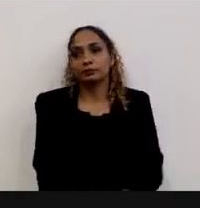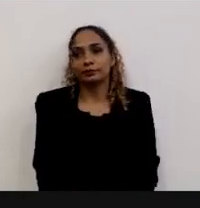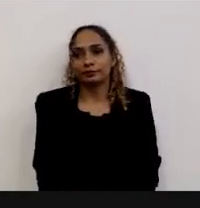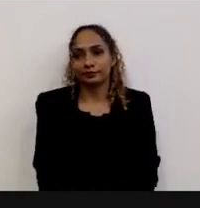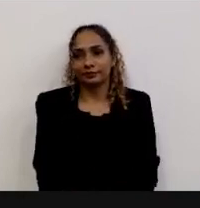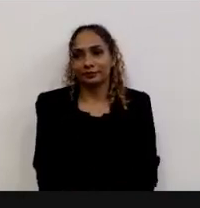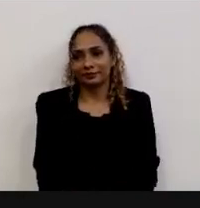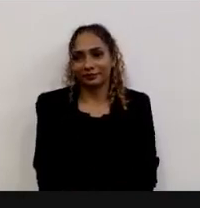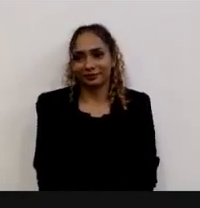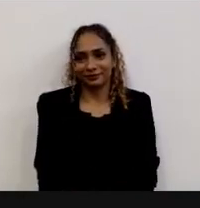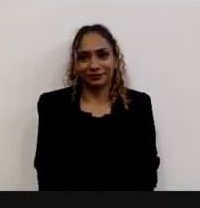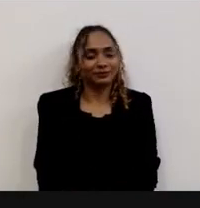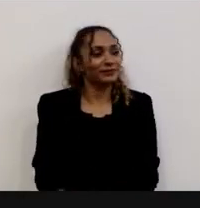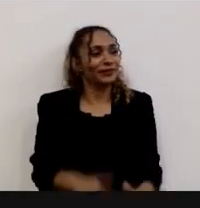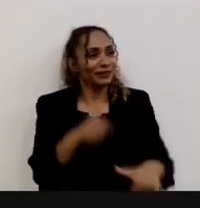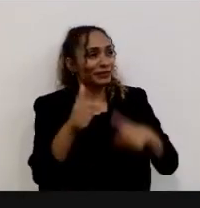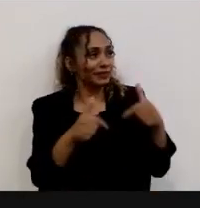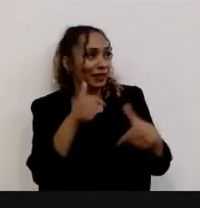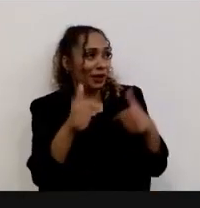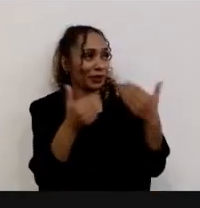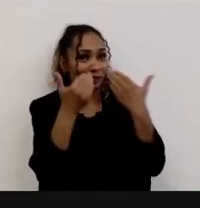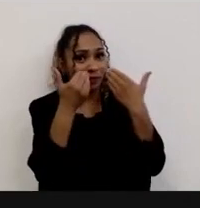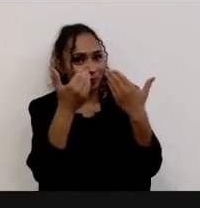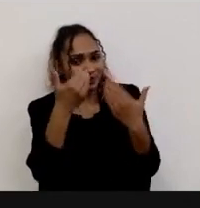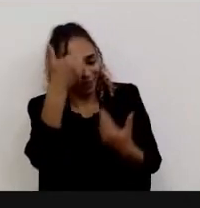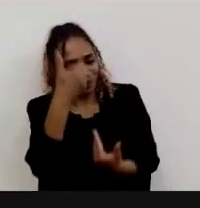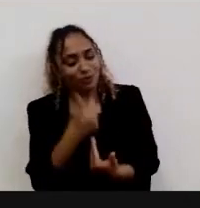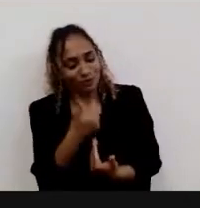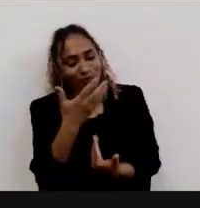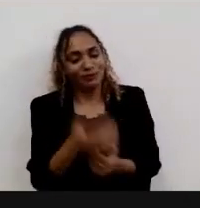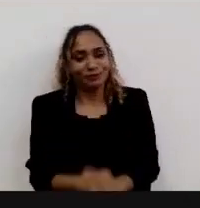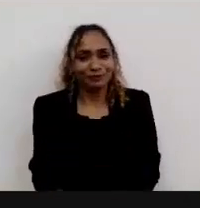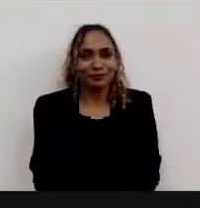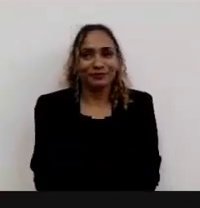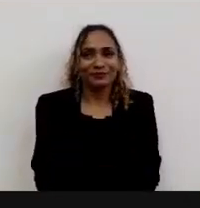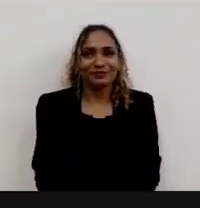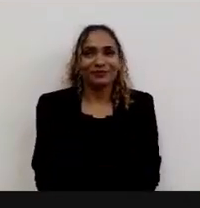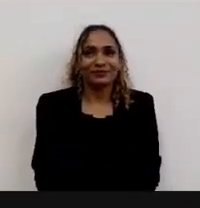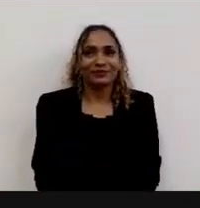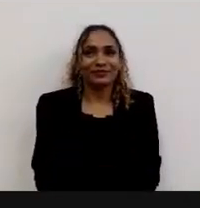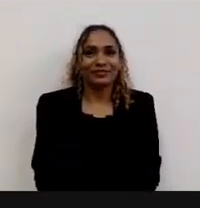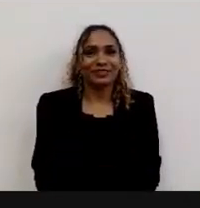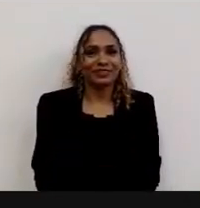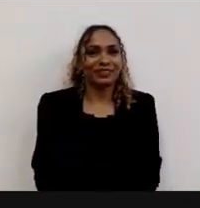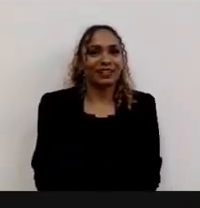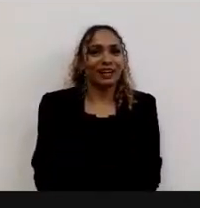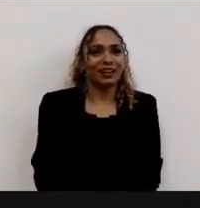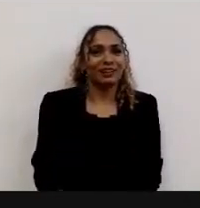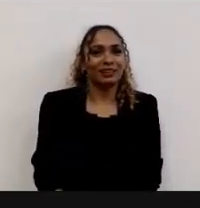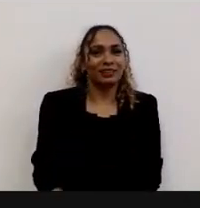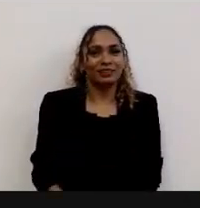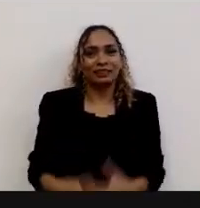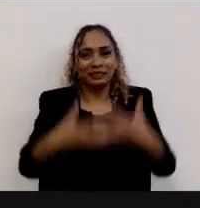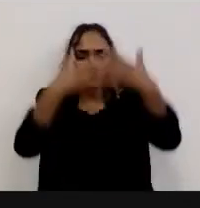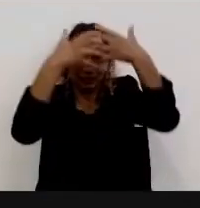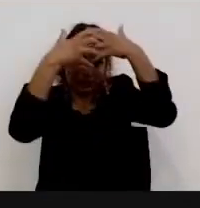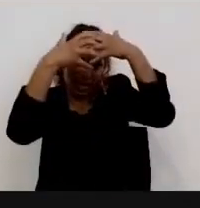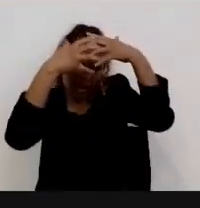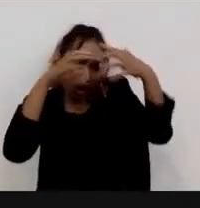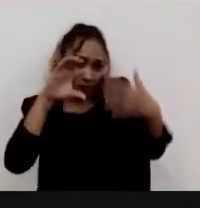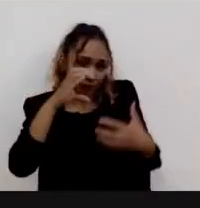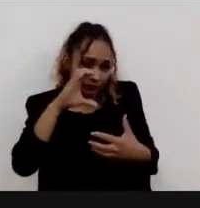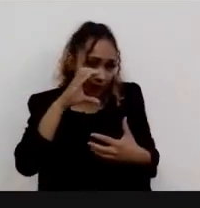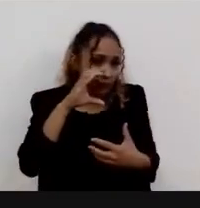Bom, o próximo trabalho vai ser apresentado por mim e é intitulado Neurociência e Metaverso no